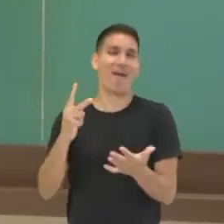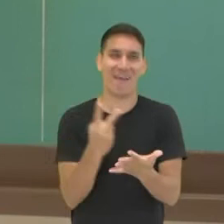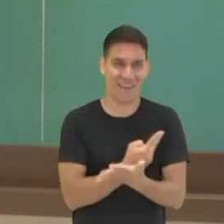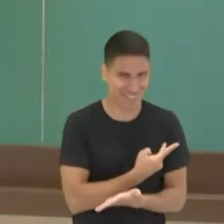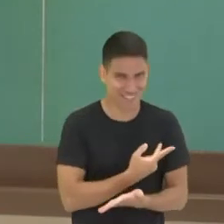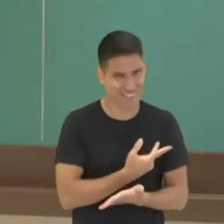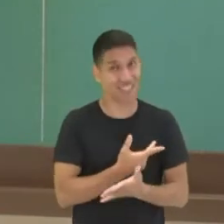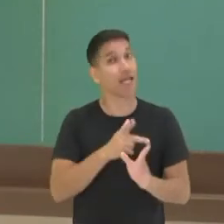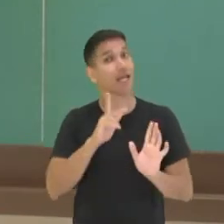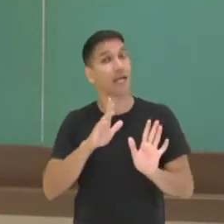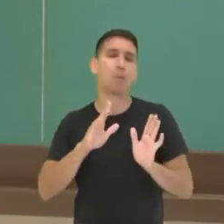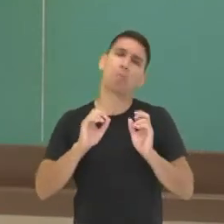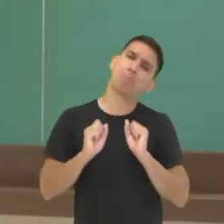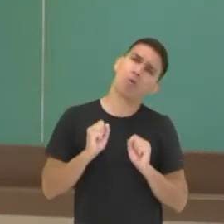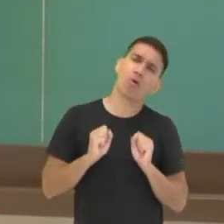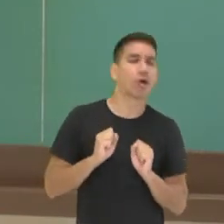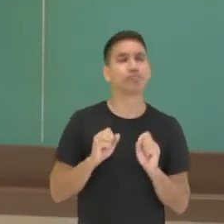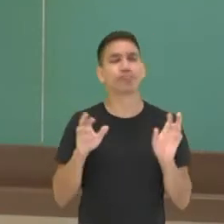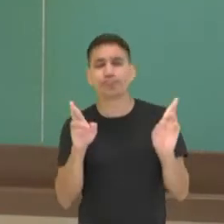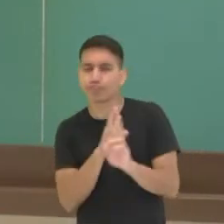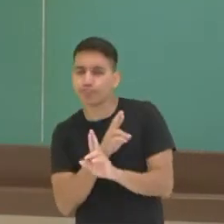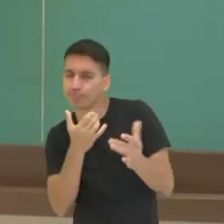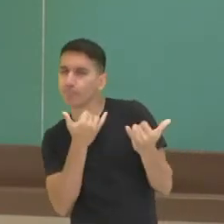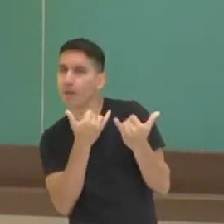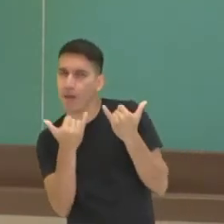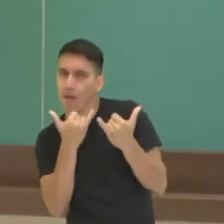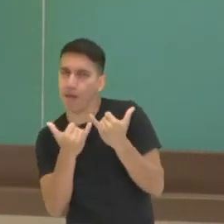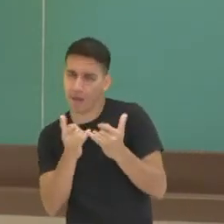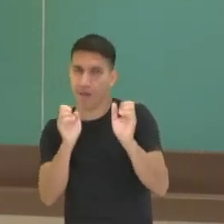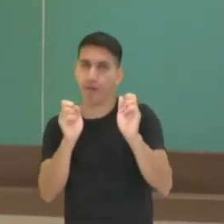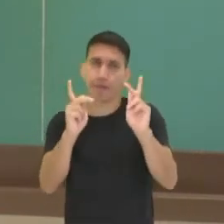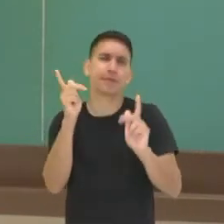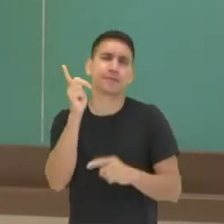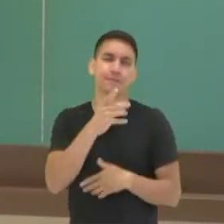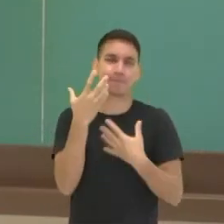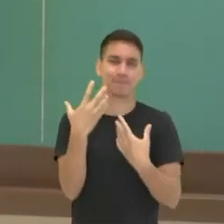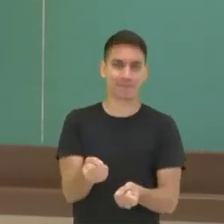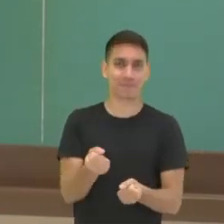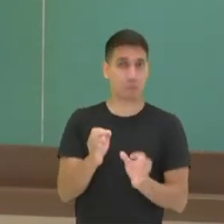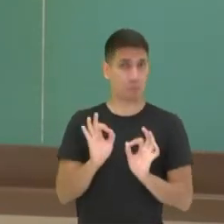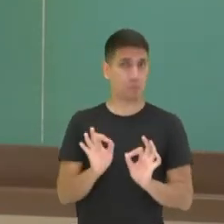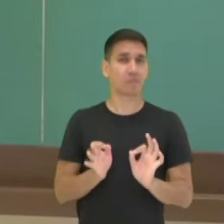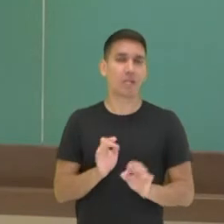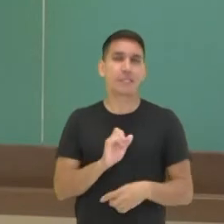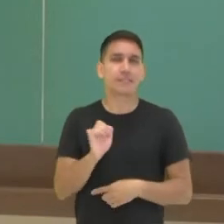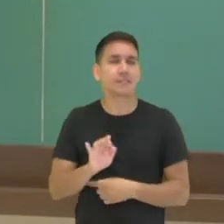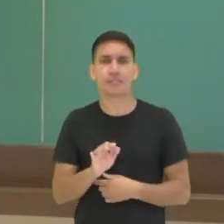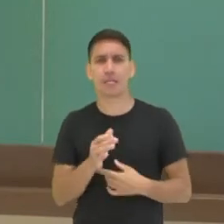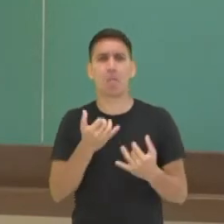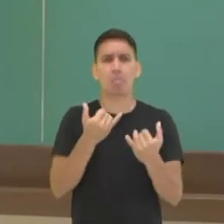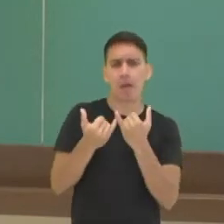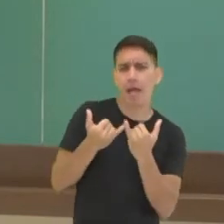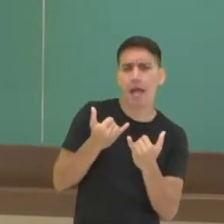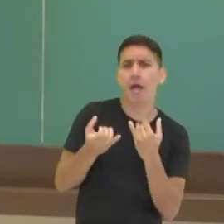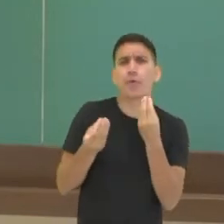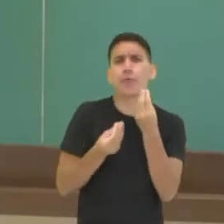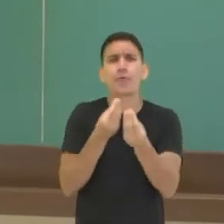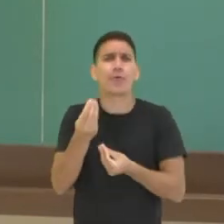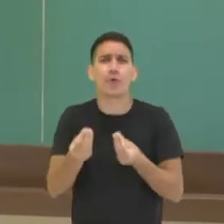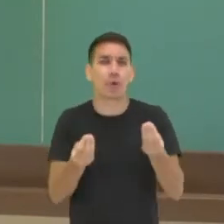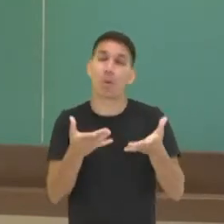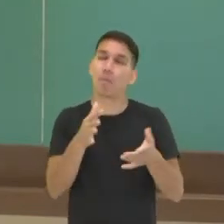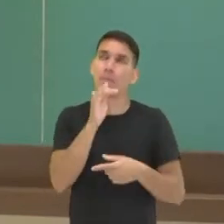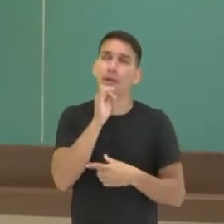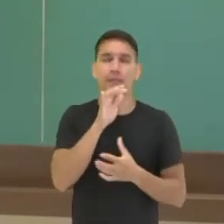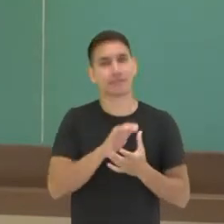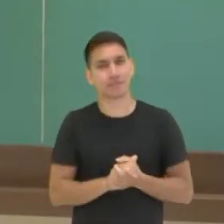vocês vão ter escrito algo semelhante, algo parecido, né? Então, se vocês fizeram aí meio que uma paráfrase, ou seja,